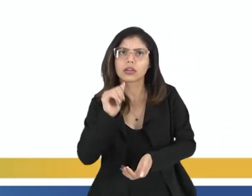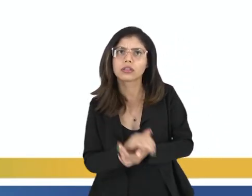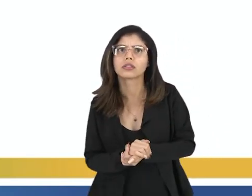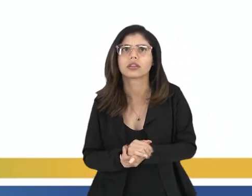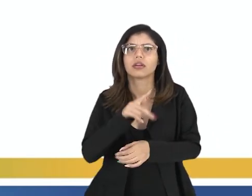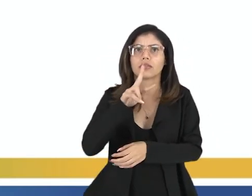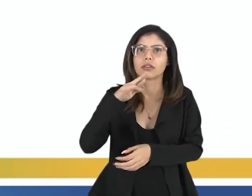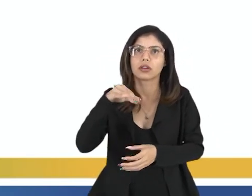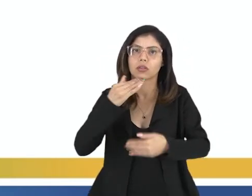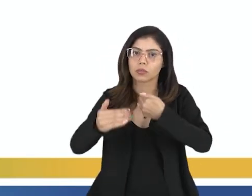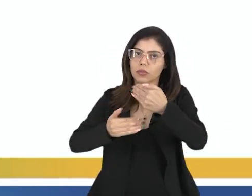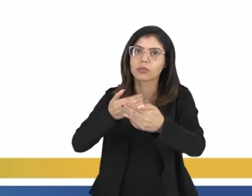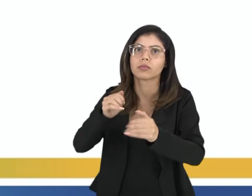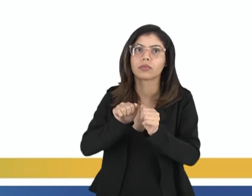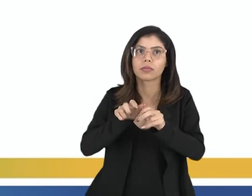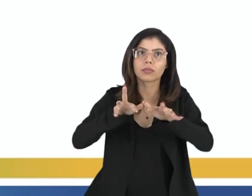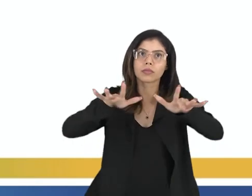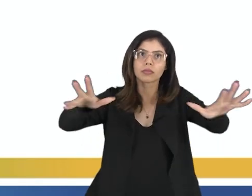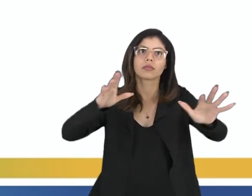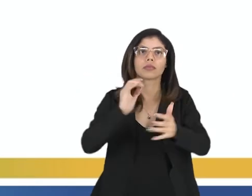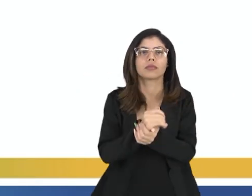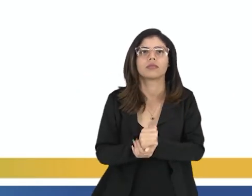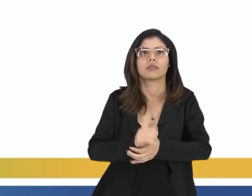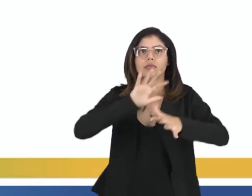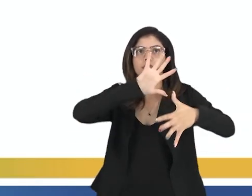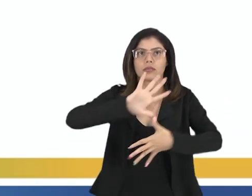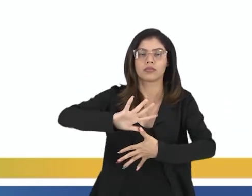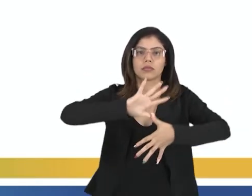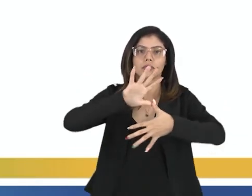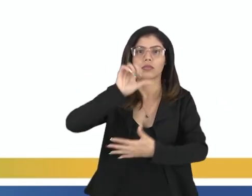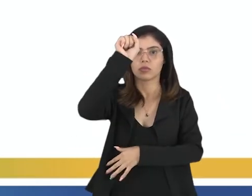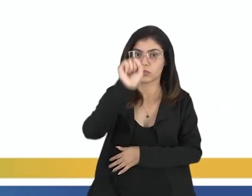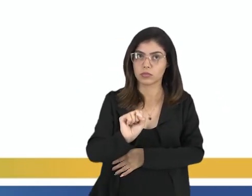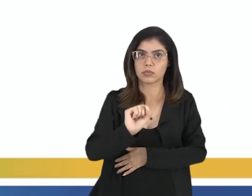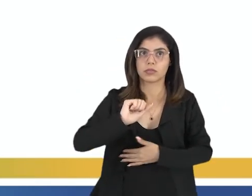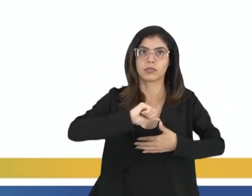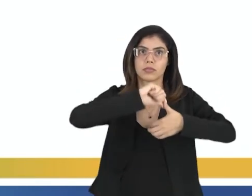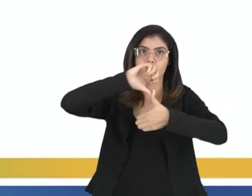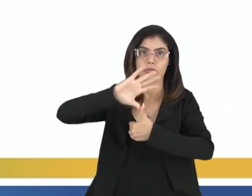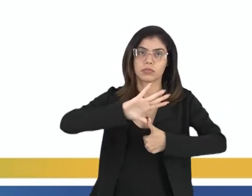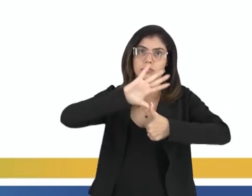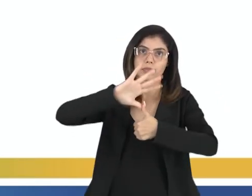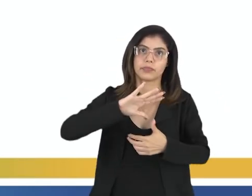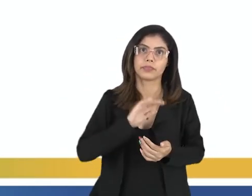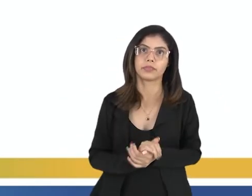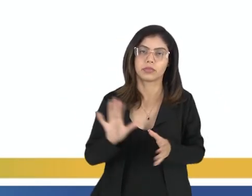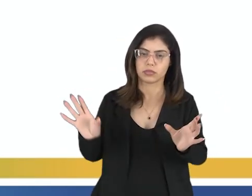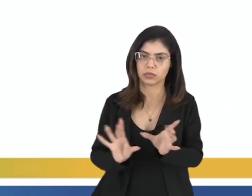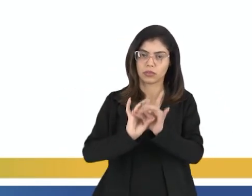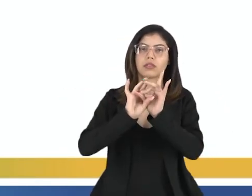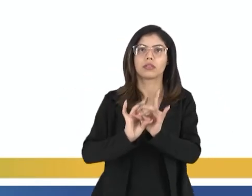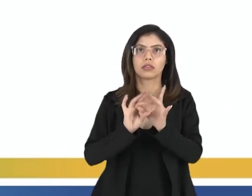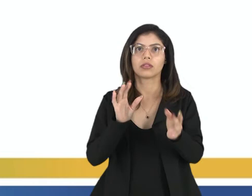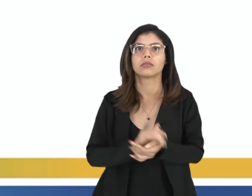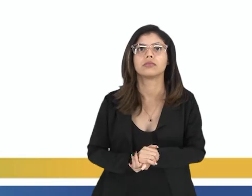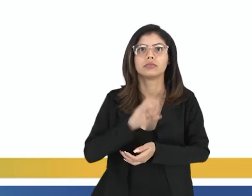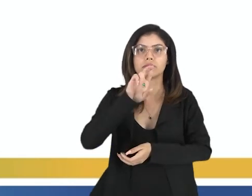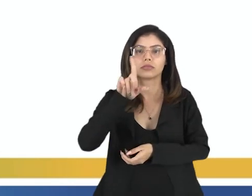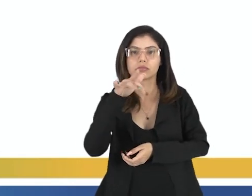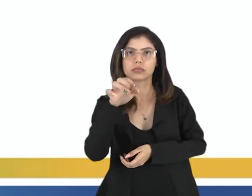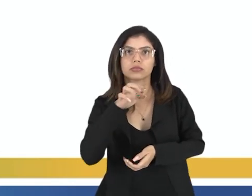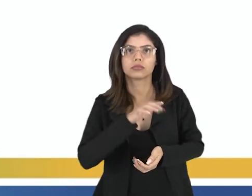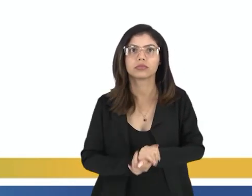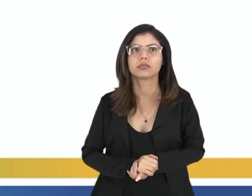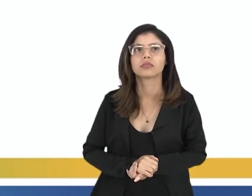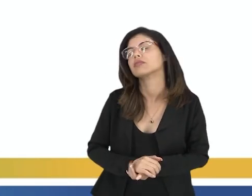fascistas em franco processo de expansão no continente sul-americano, já instaladas na Argentina e no